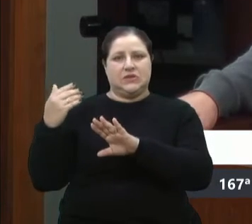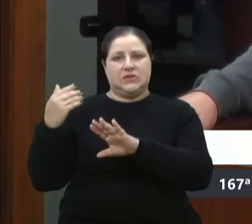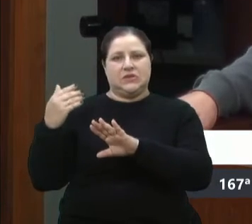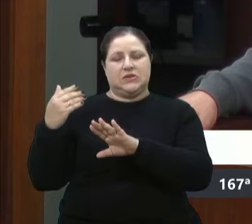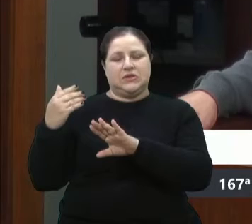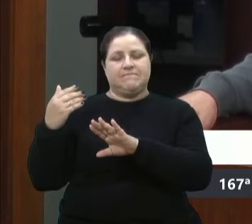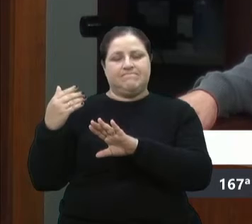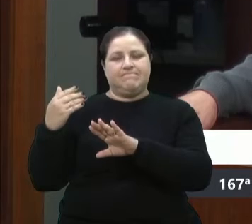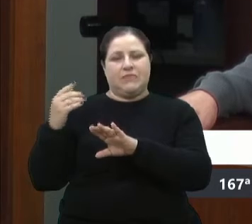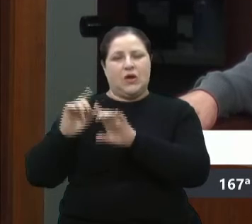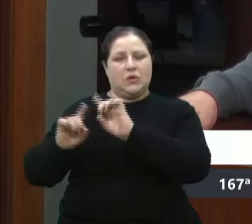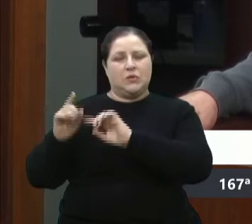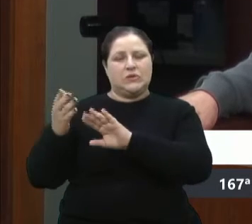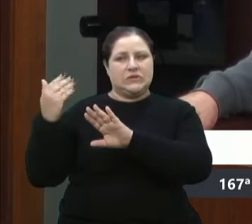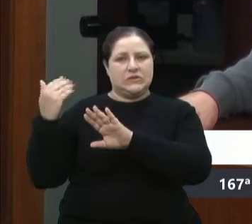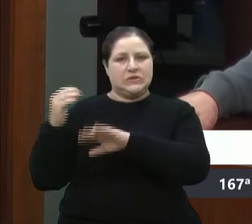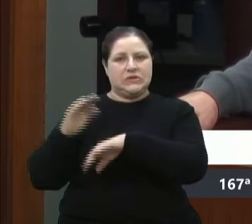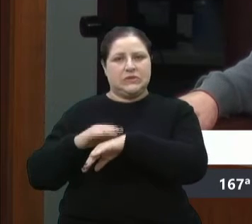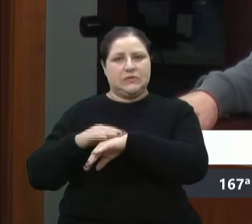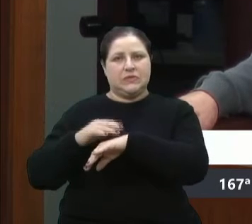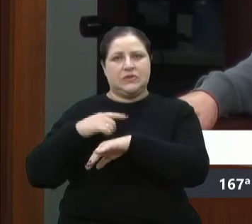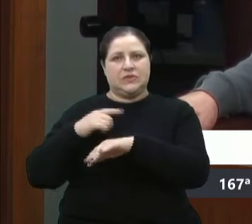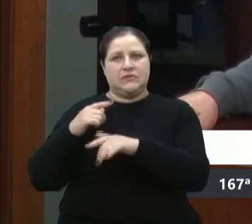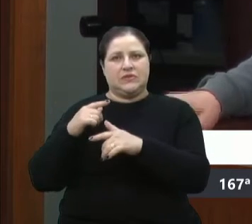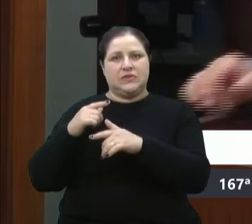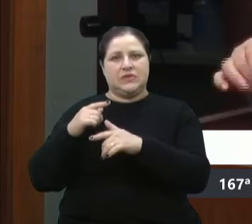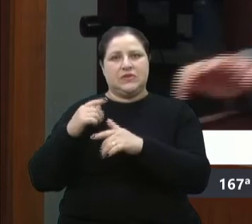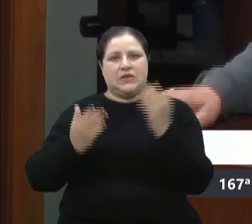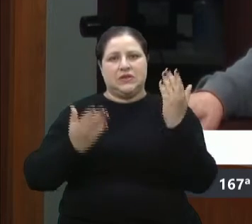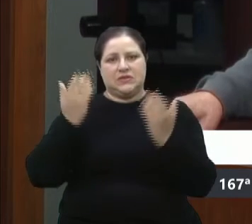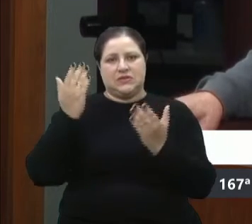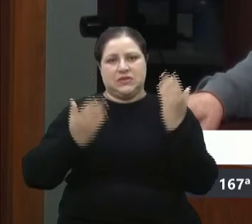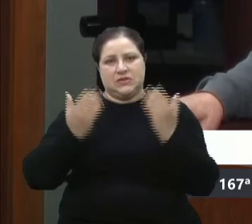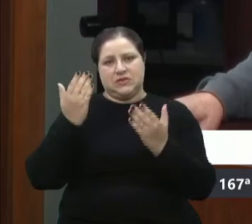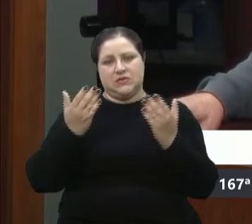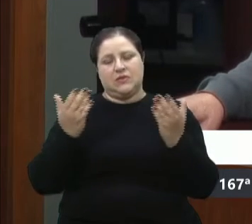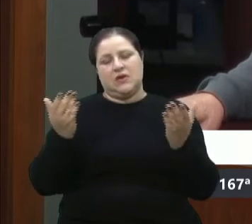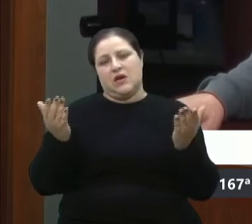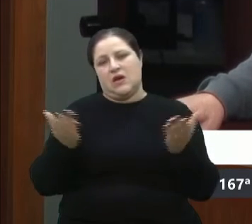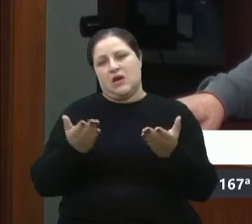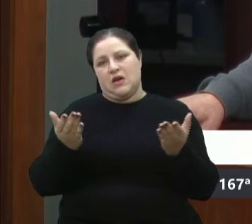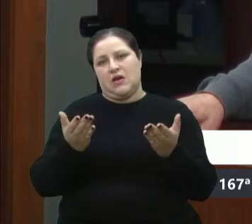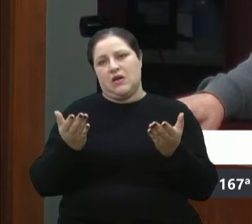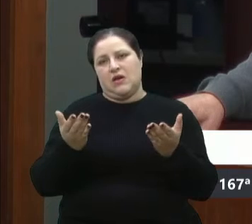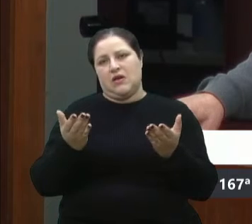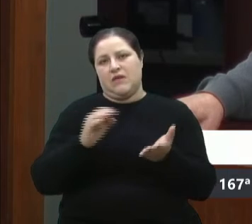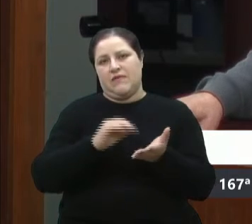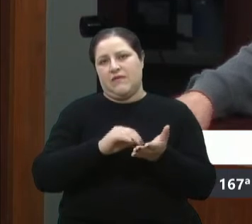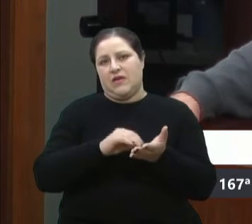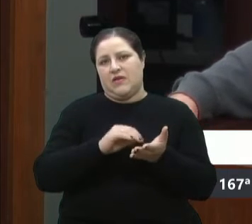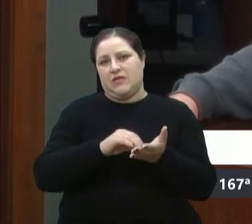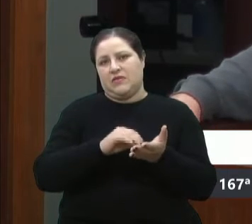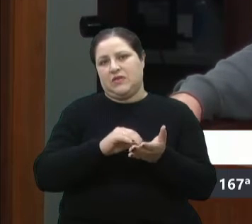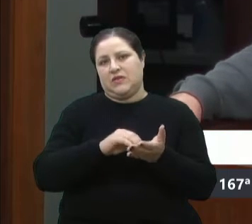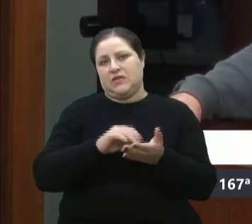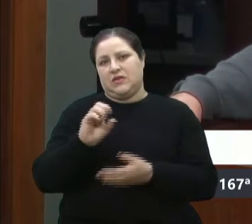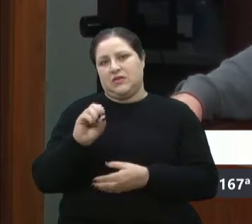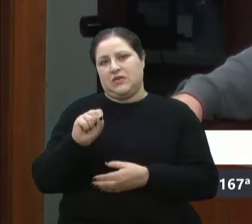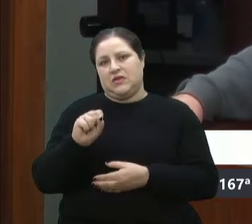longe, né? Que o problema era a licitação, né? E agora, para nós, esse soro está faltando em